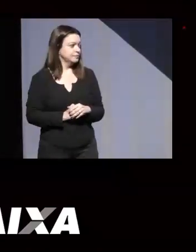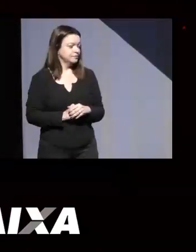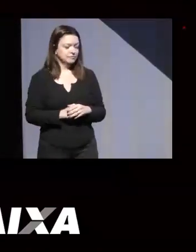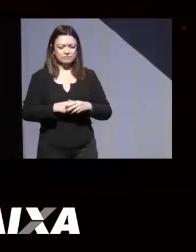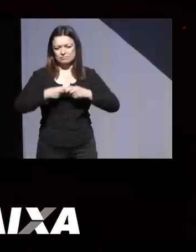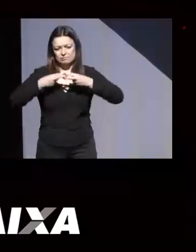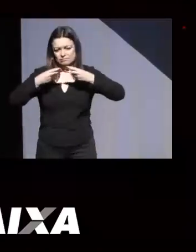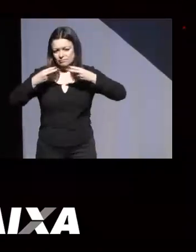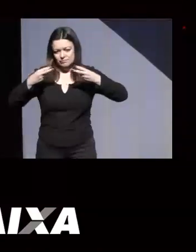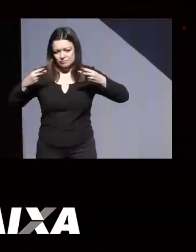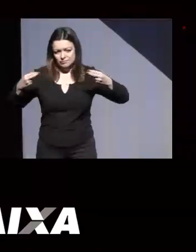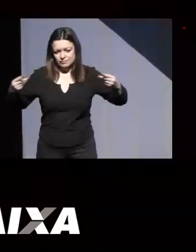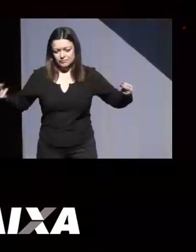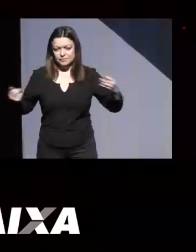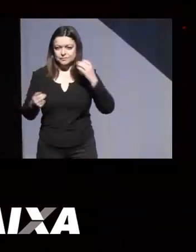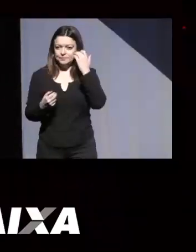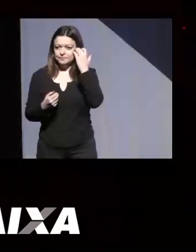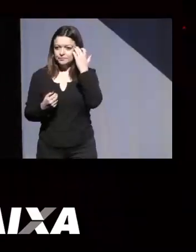enfim,